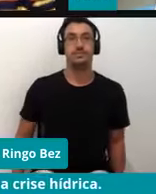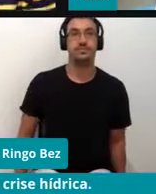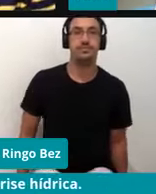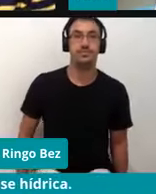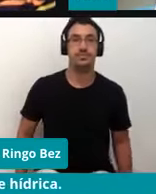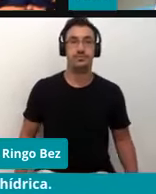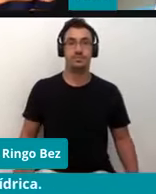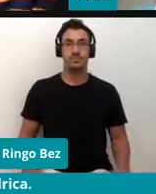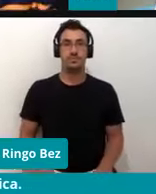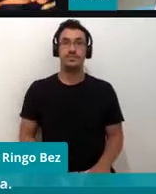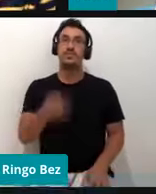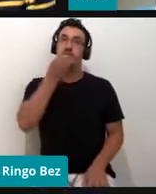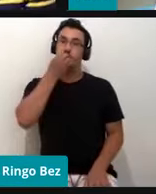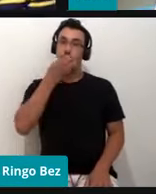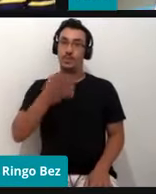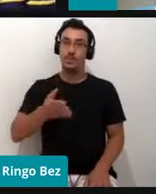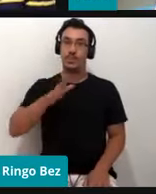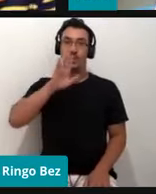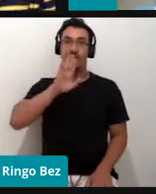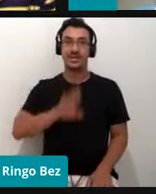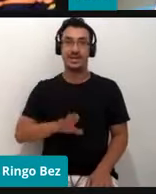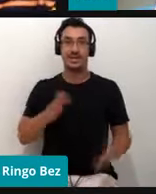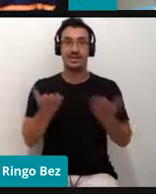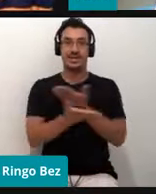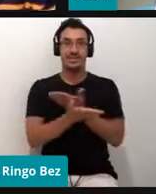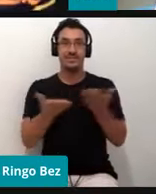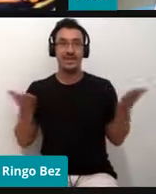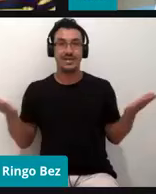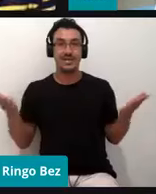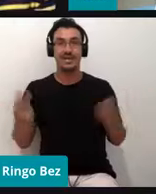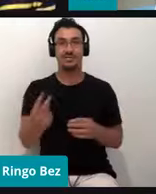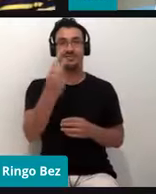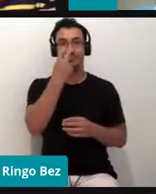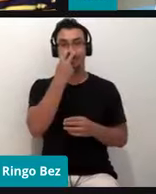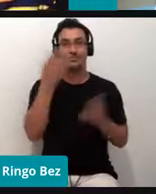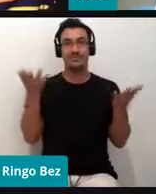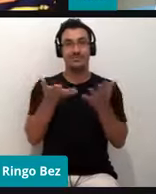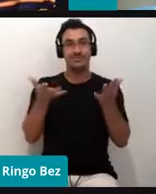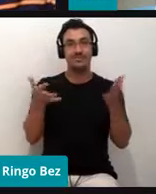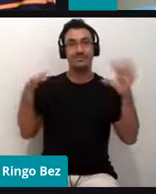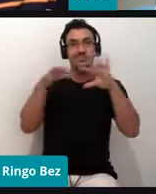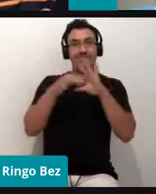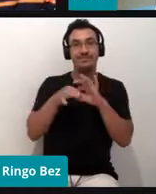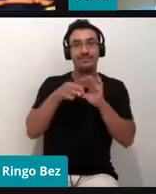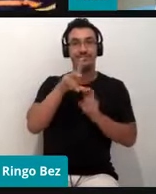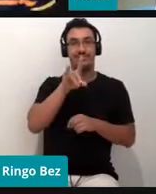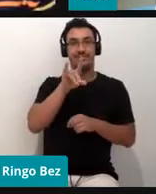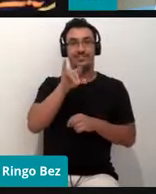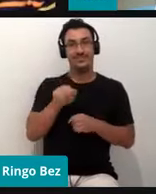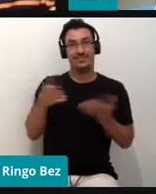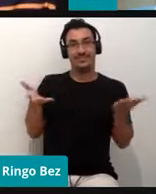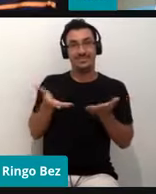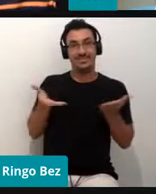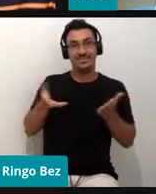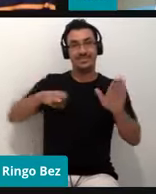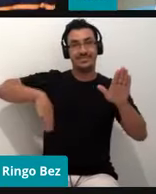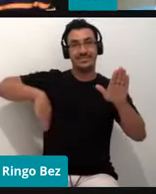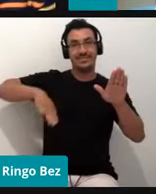Boa tarde a todas as pessoas que estão conectadas neste fim de dia aqui na cidade de Matinhos e toda a